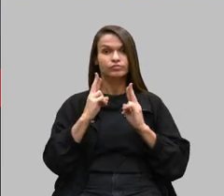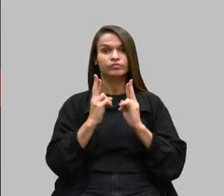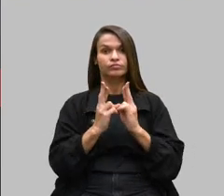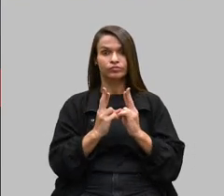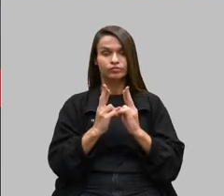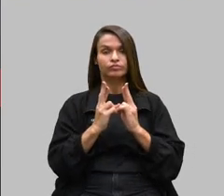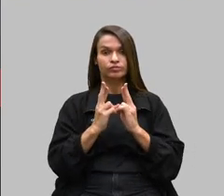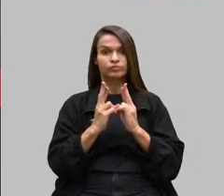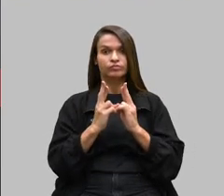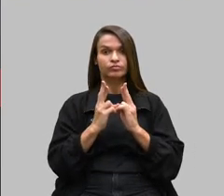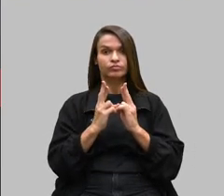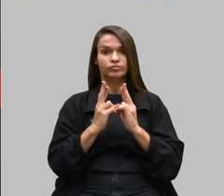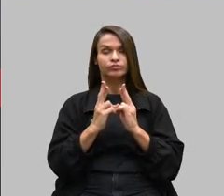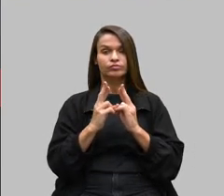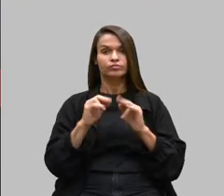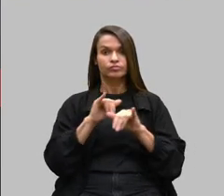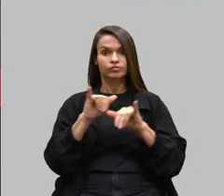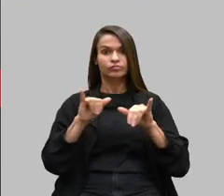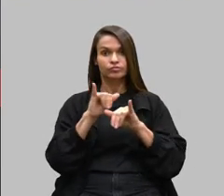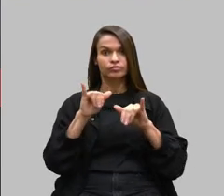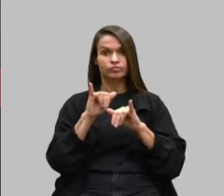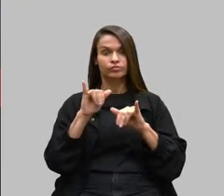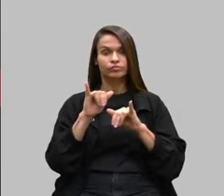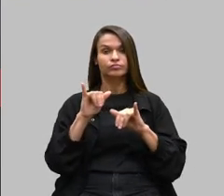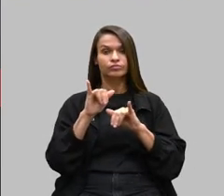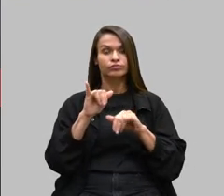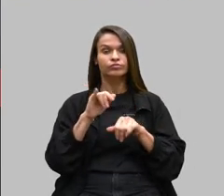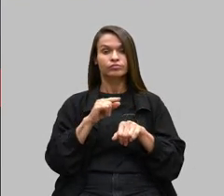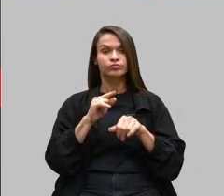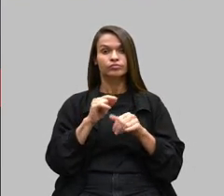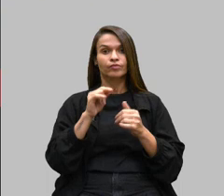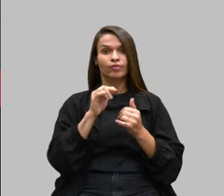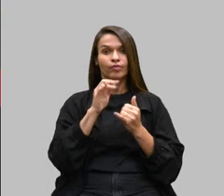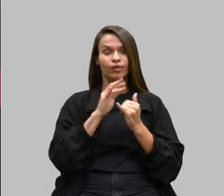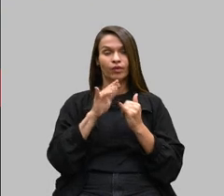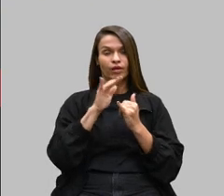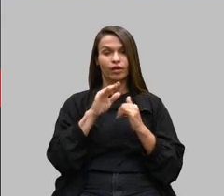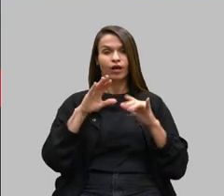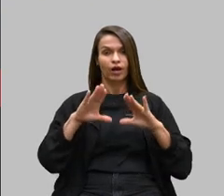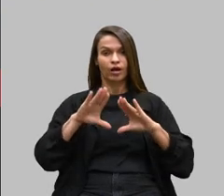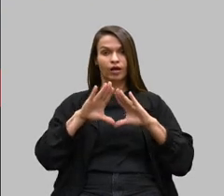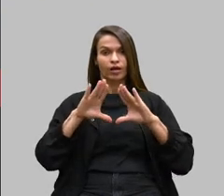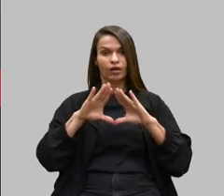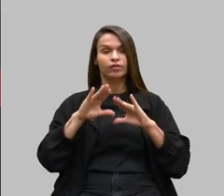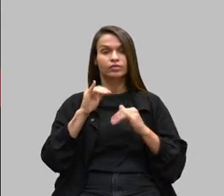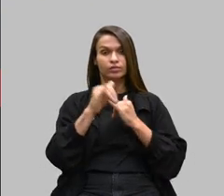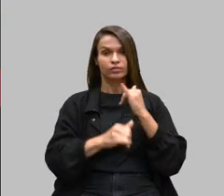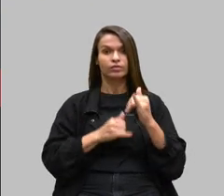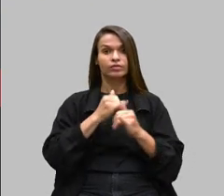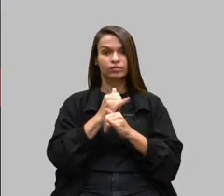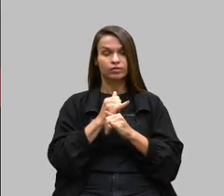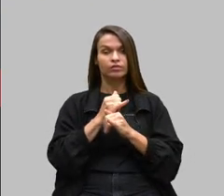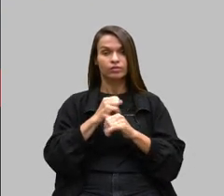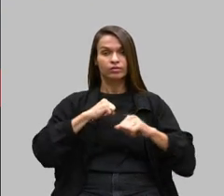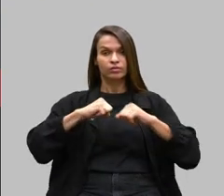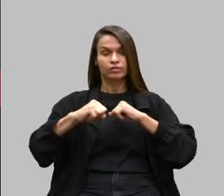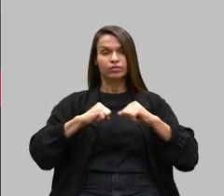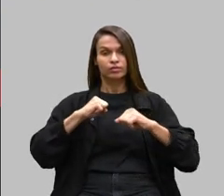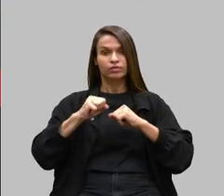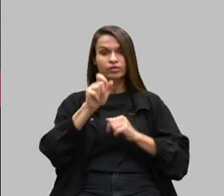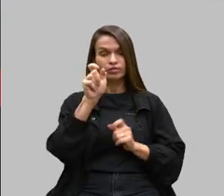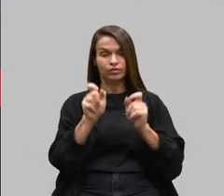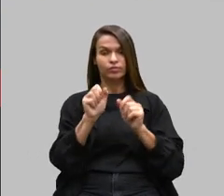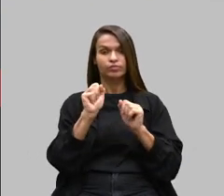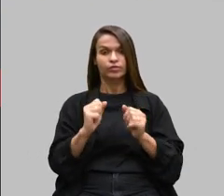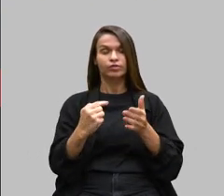transmitida ao vivo pelo Portal da assembleia na internet neste o usuário poderá encaminhar perguntas